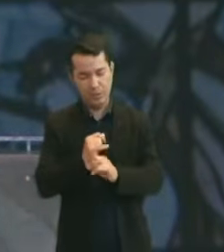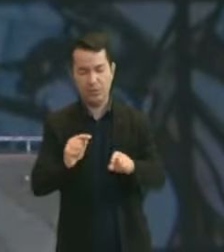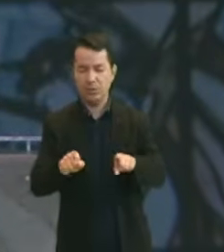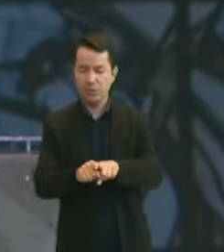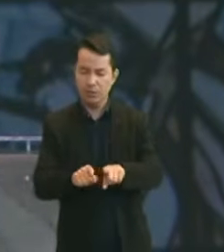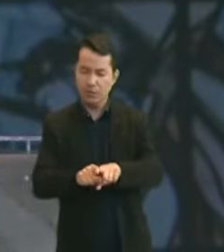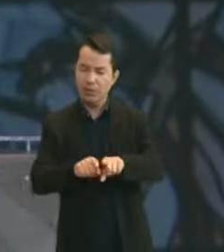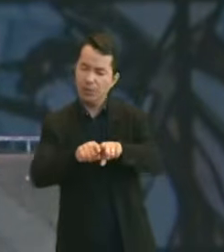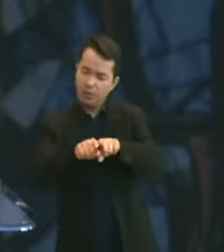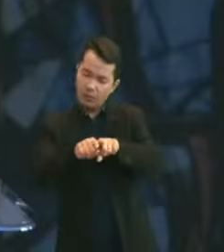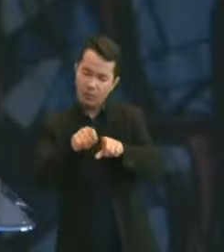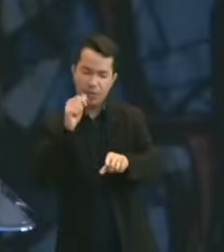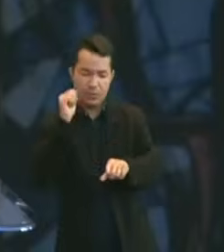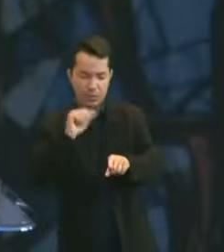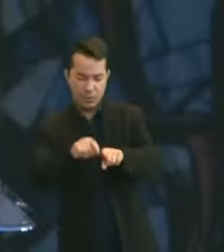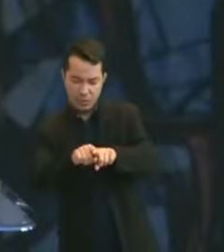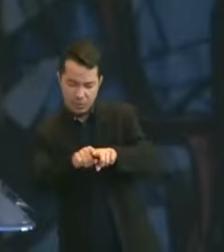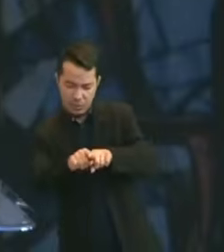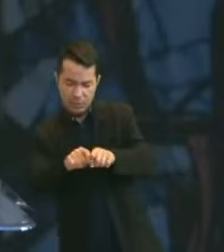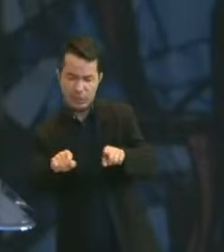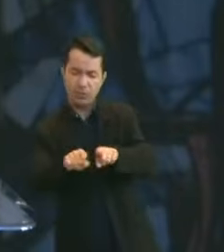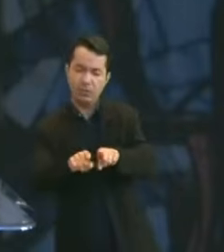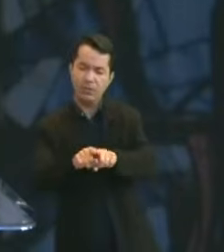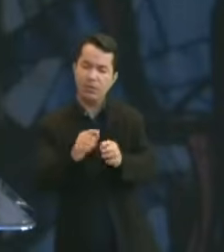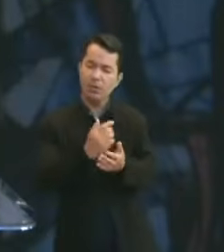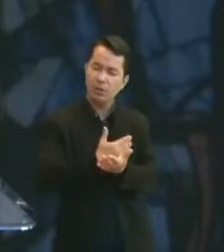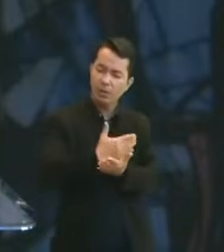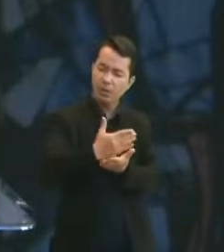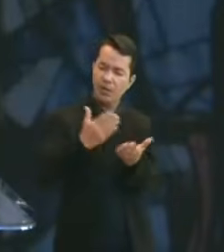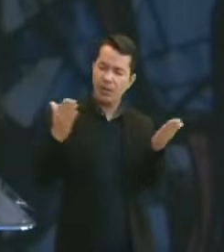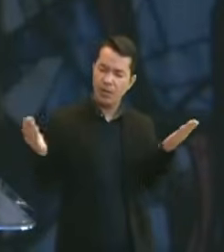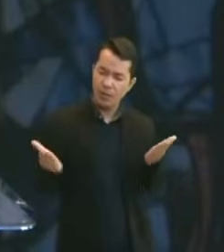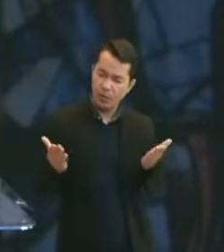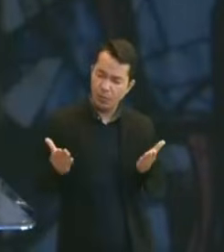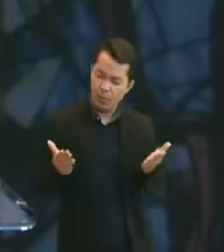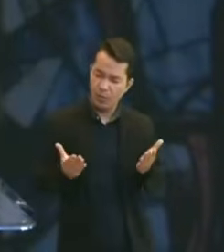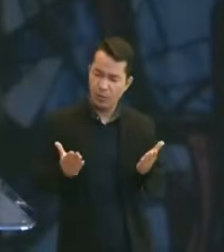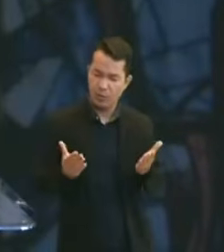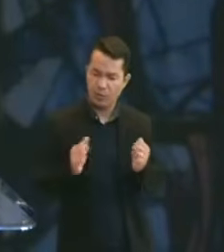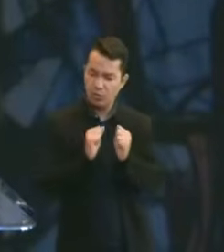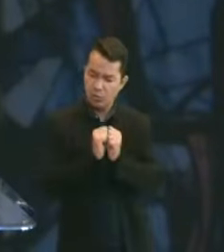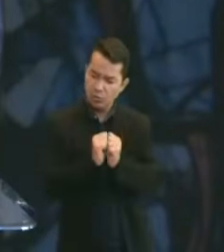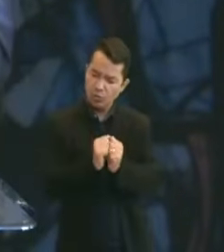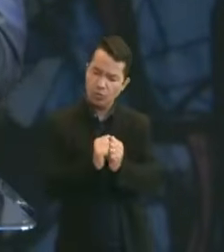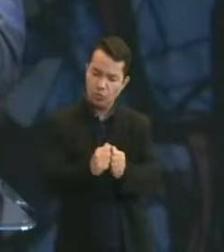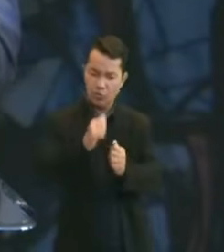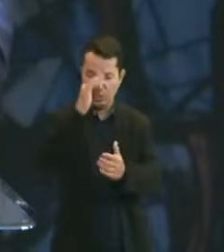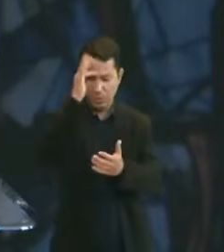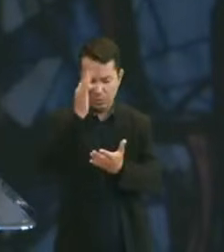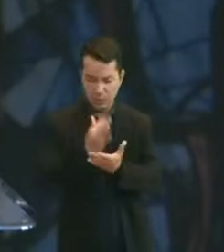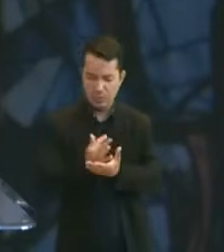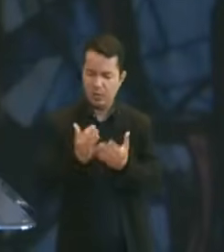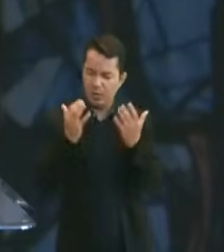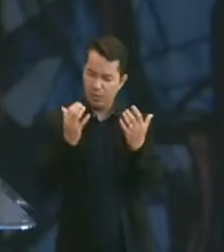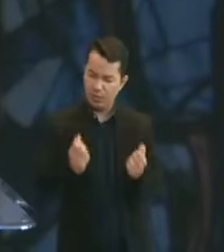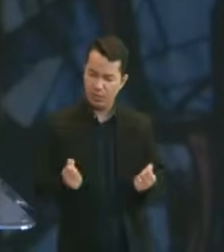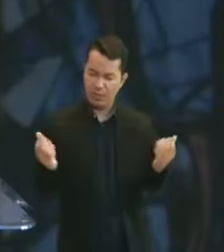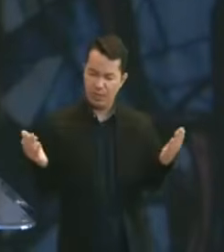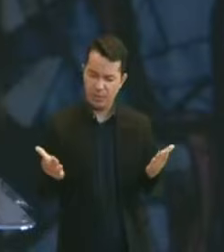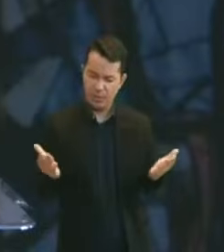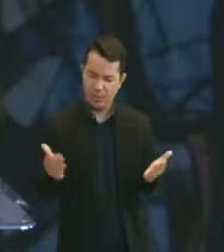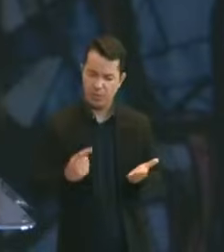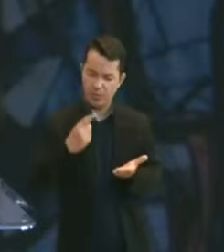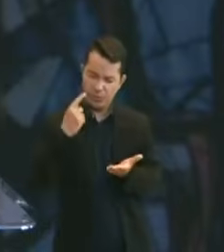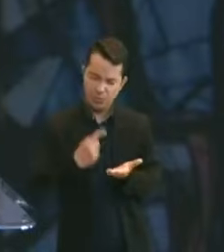e irmãs que estão começando agora a sua jornada de fé, que aceitaram hoje esse compromisso de seguir a Cristo. O Senhor tocou o coração